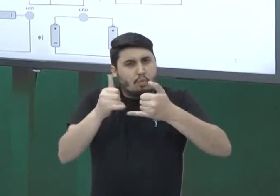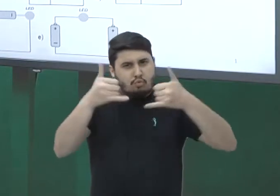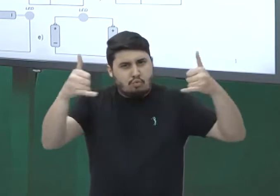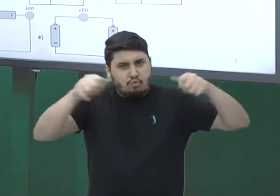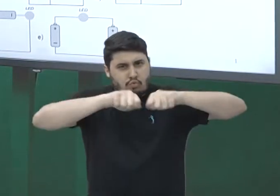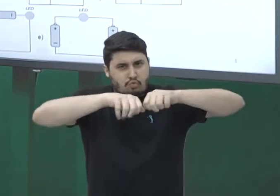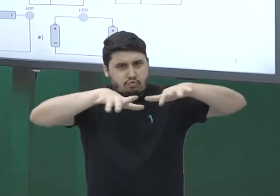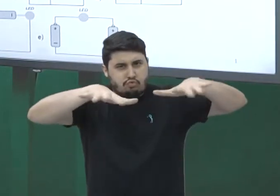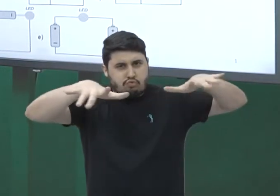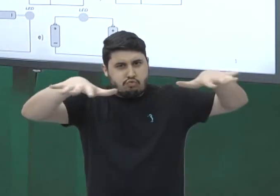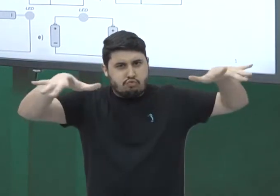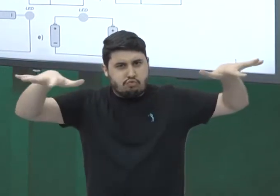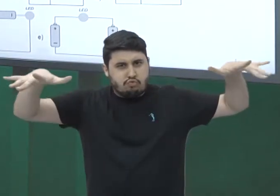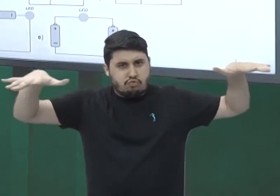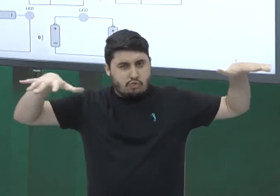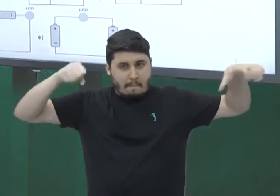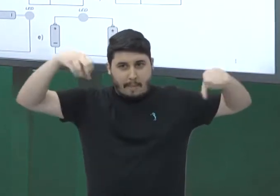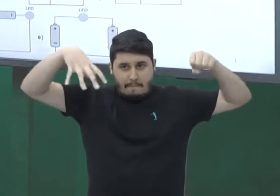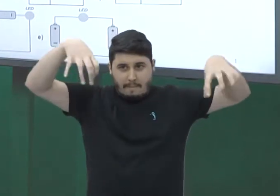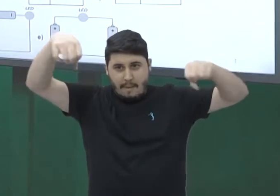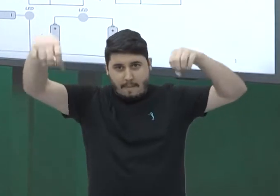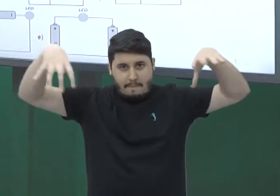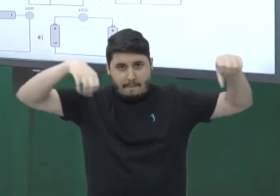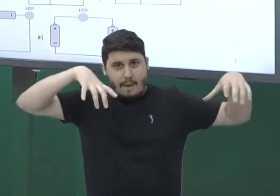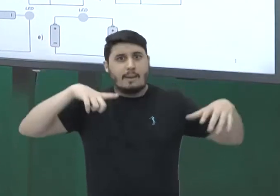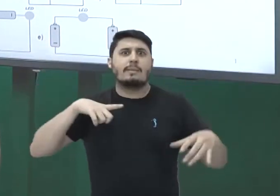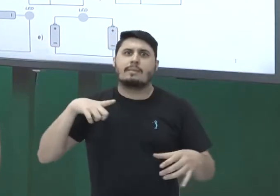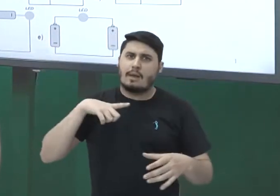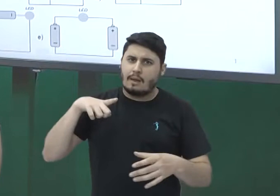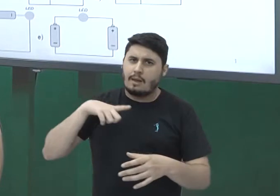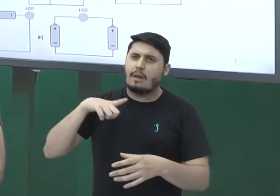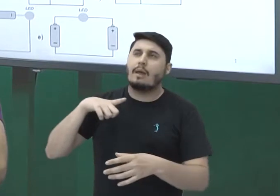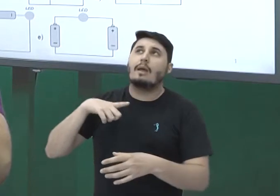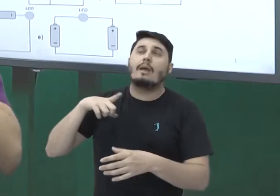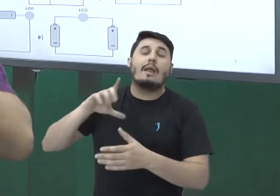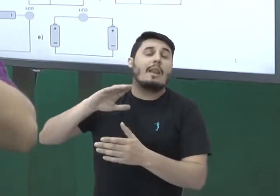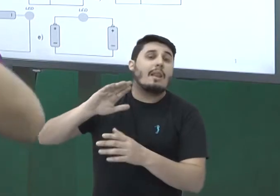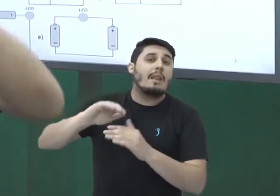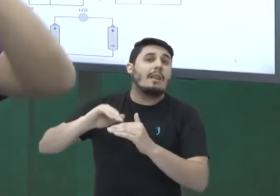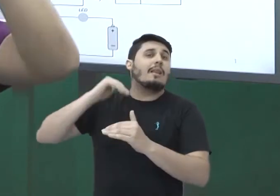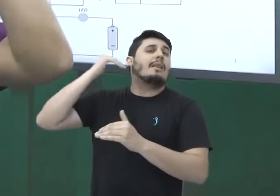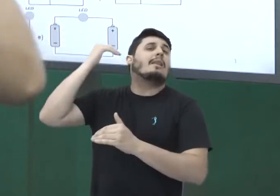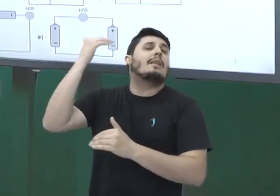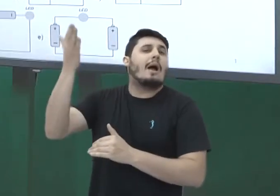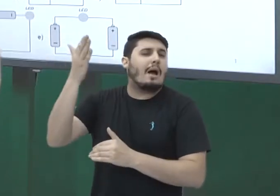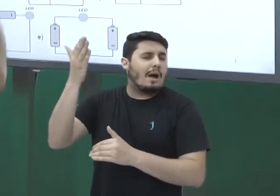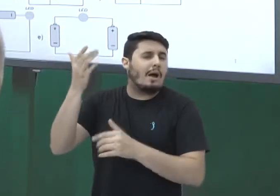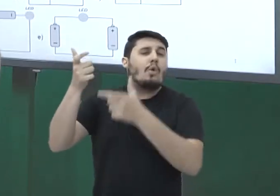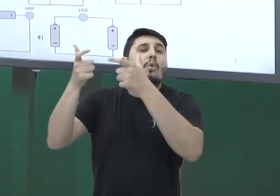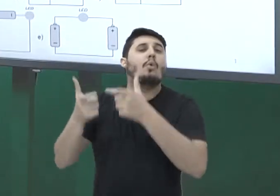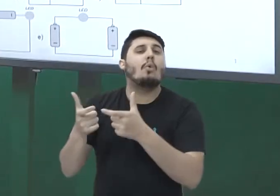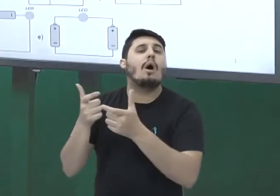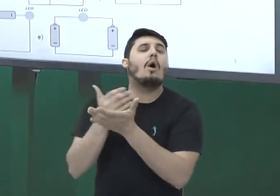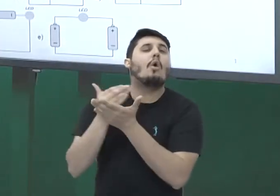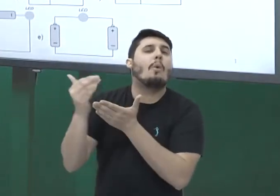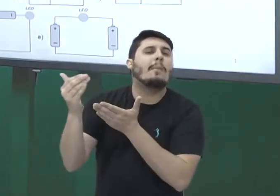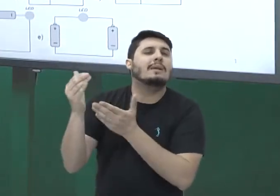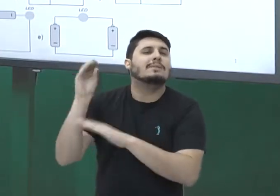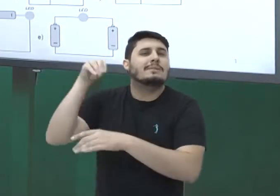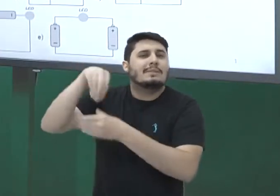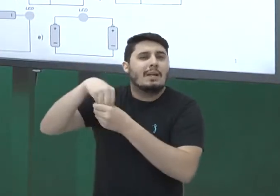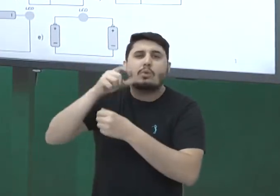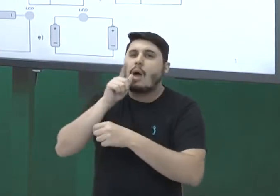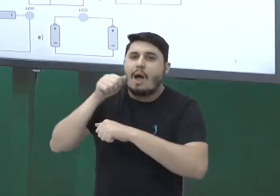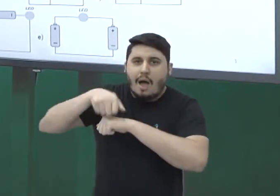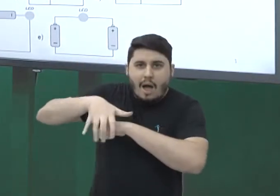central de distribuição, ela é ligada a outros fios que vêm lá das usinas de um lugar bem distante,